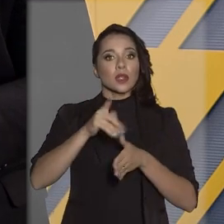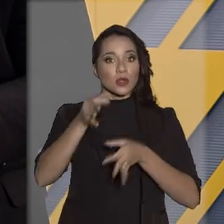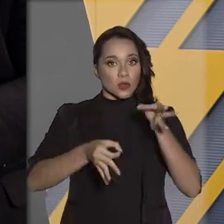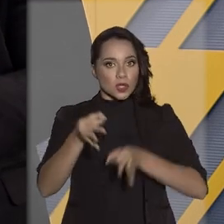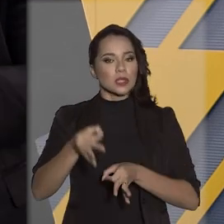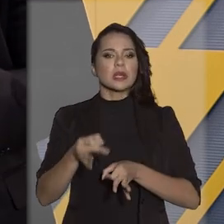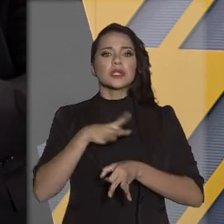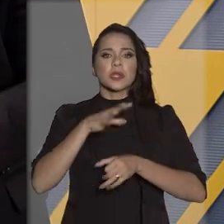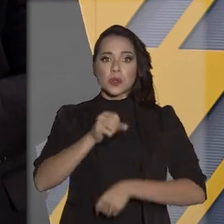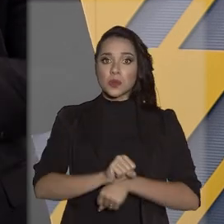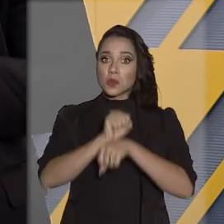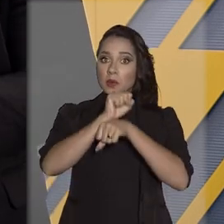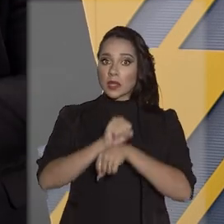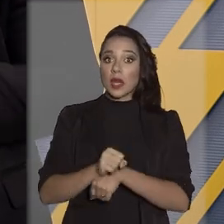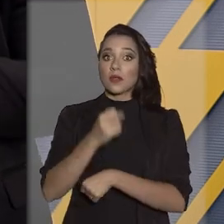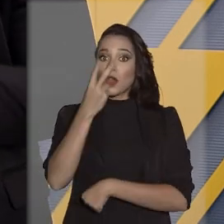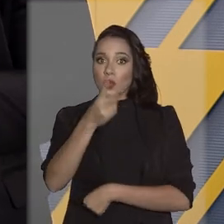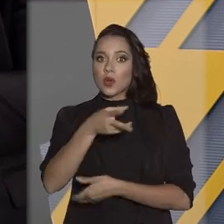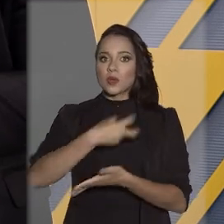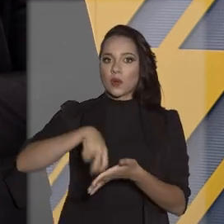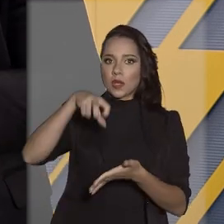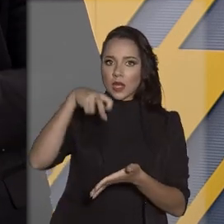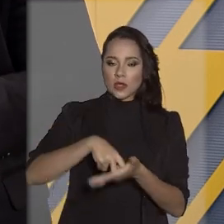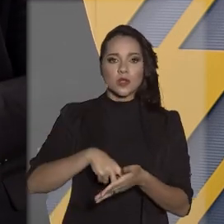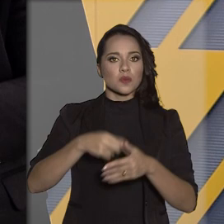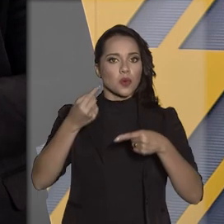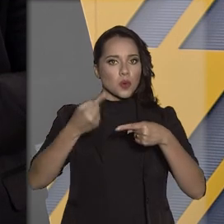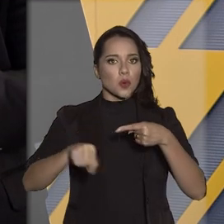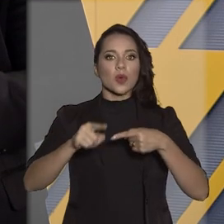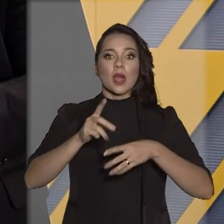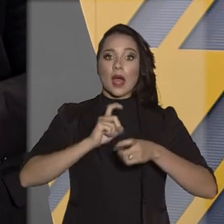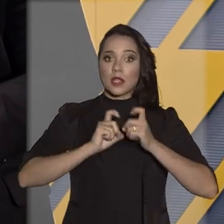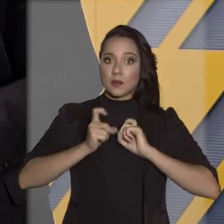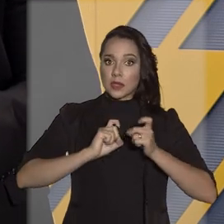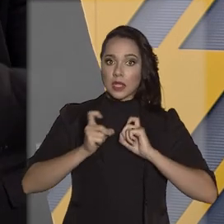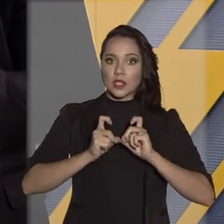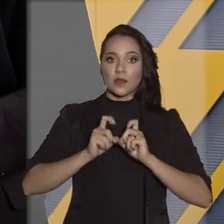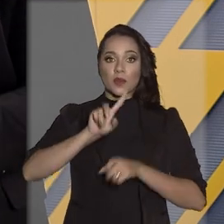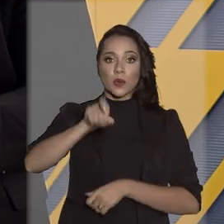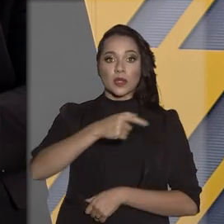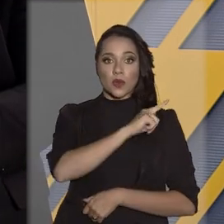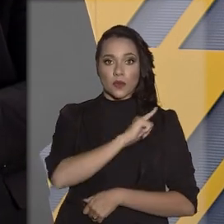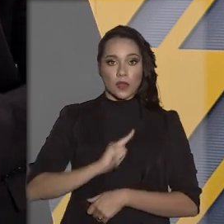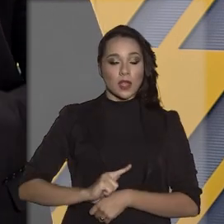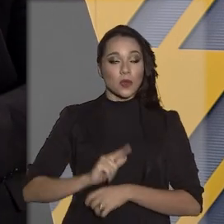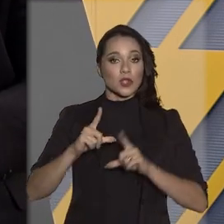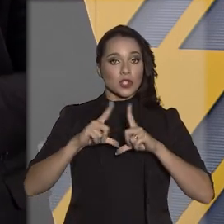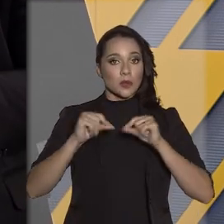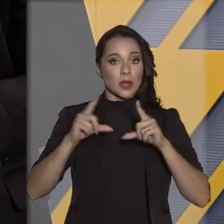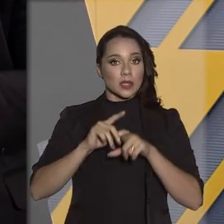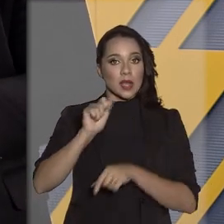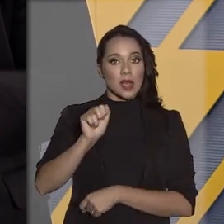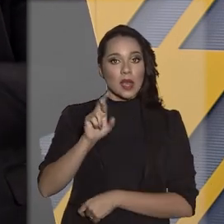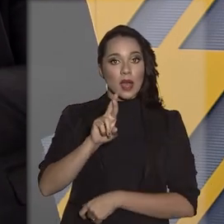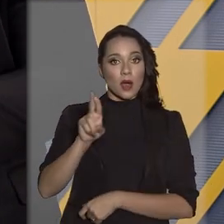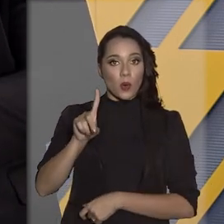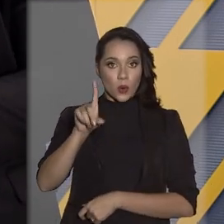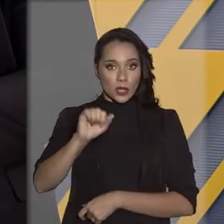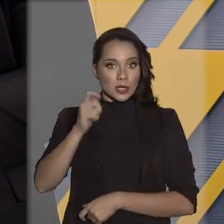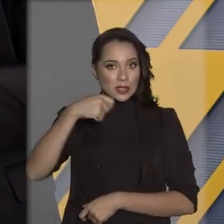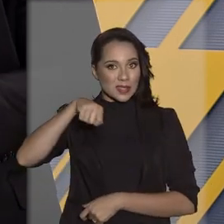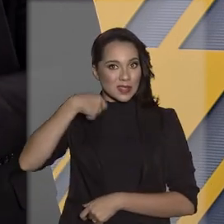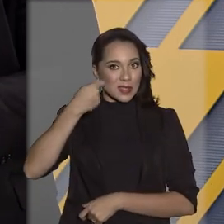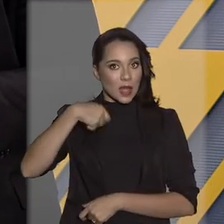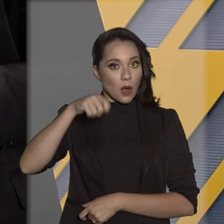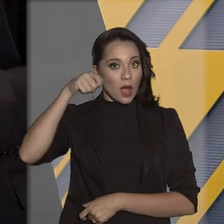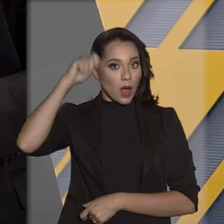judiciário, havia suspendido duas condenações por improbidade administrativa do ex-governador do DF, José Roberto Arruda,